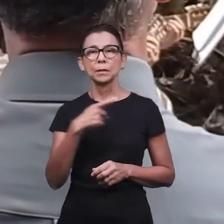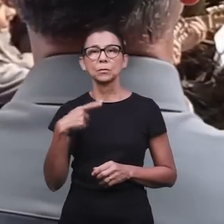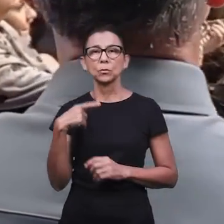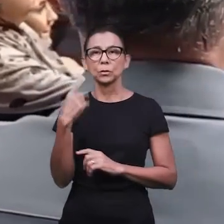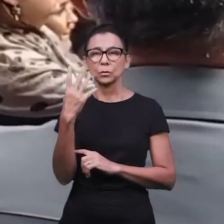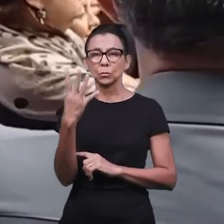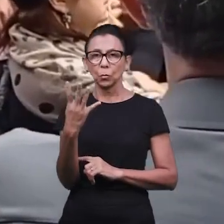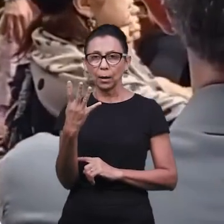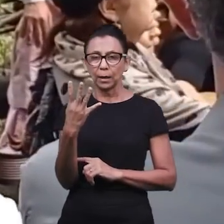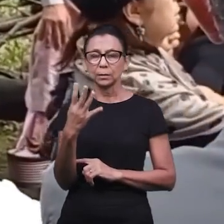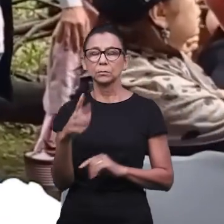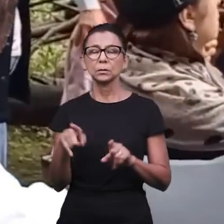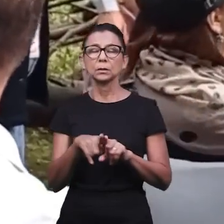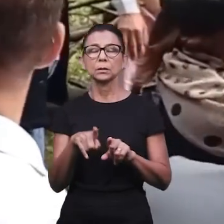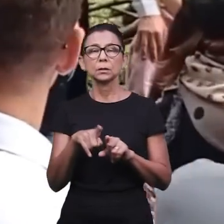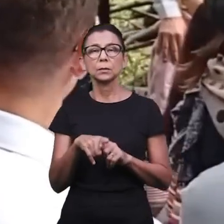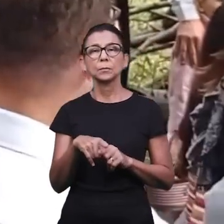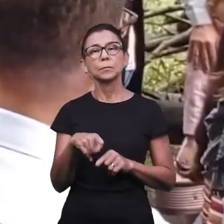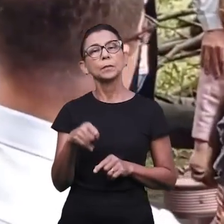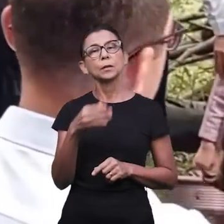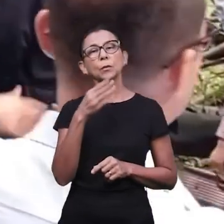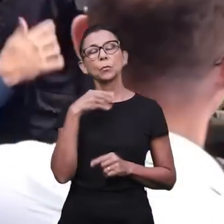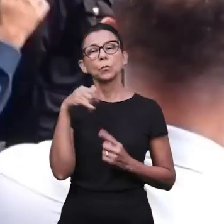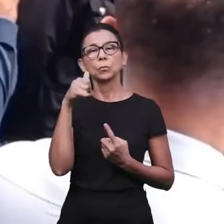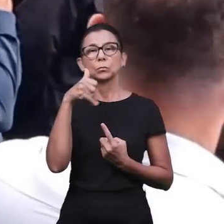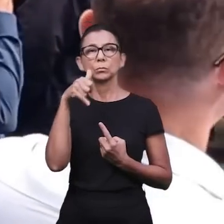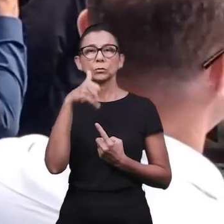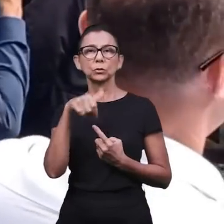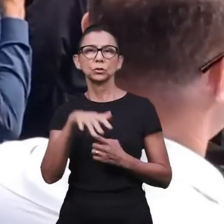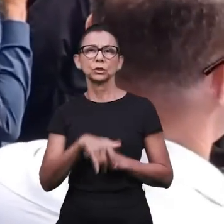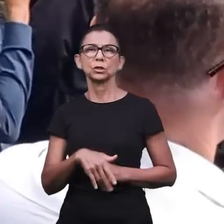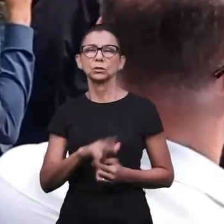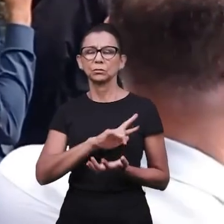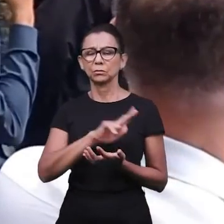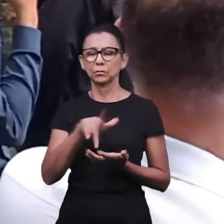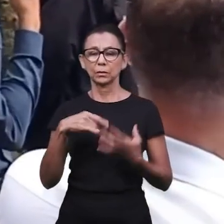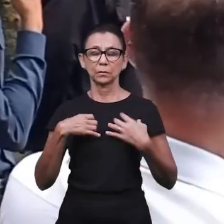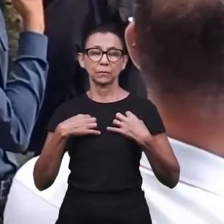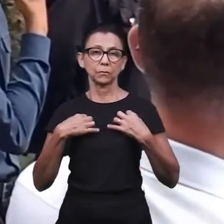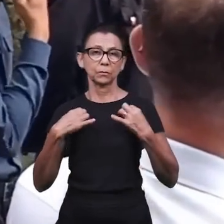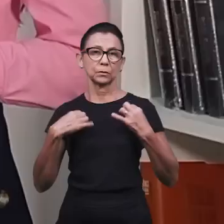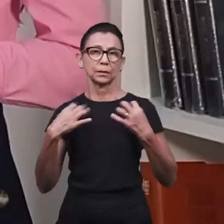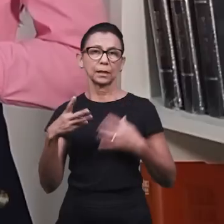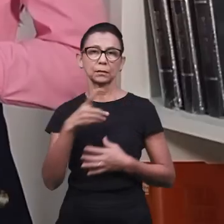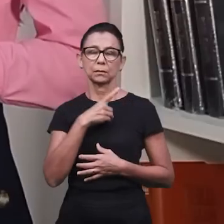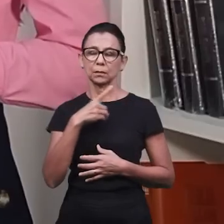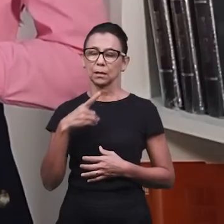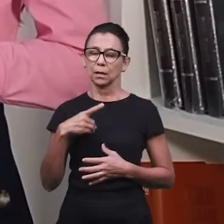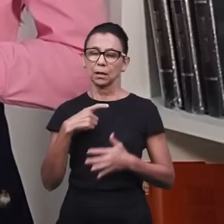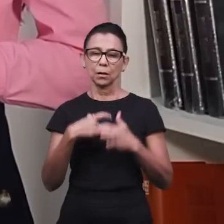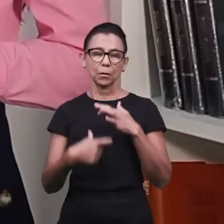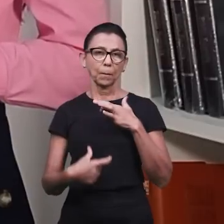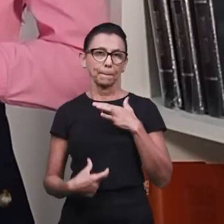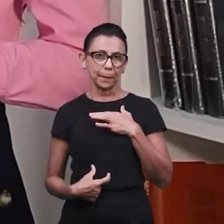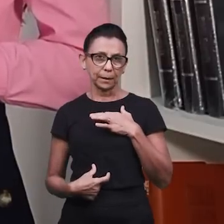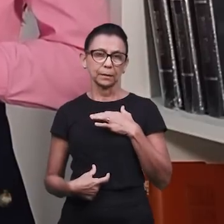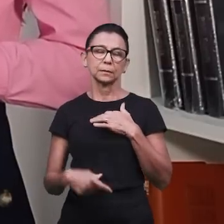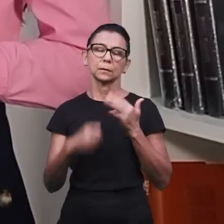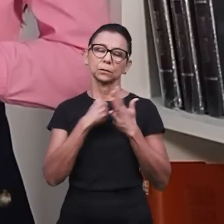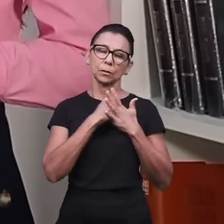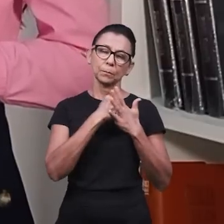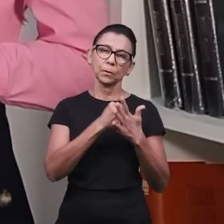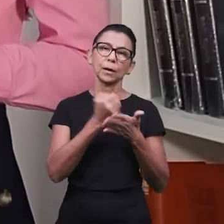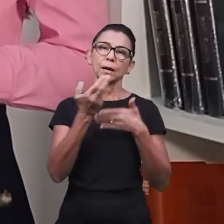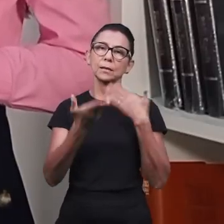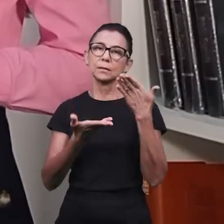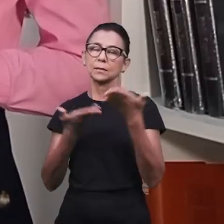irmão ungido e mais muitos voluntários, diáconos, obreiros que estão prestando esse serviço de assistência aos